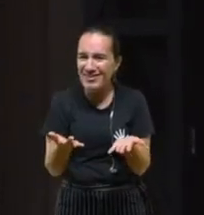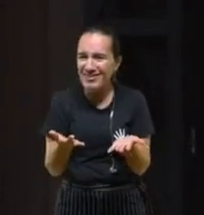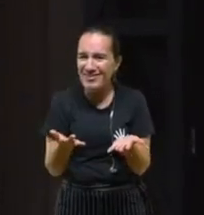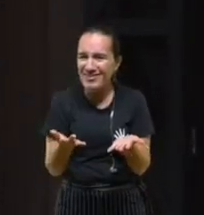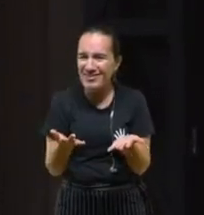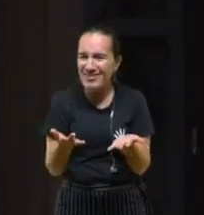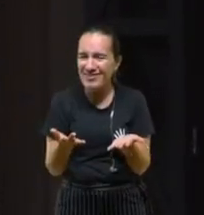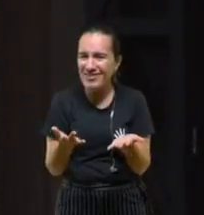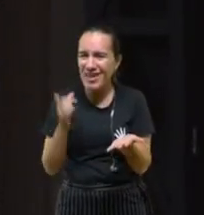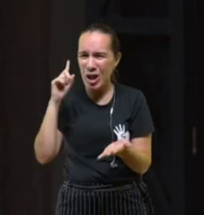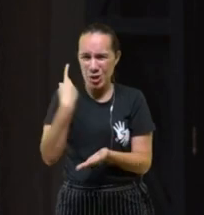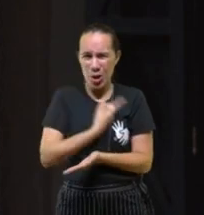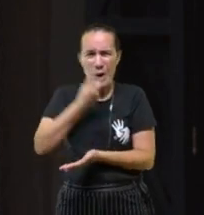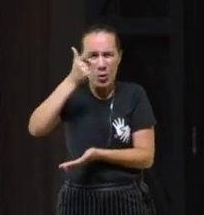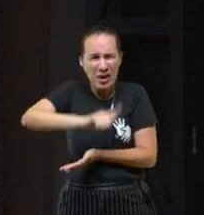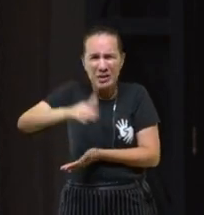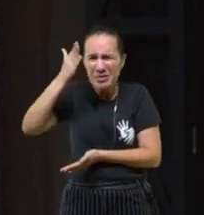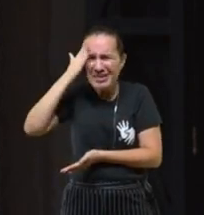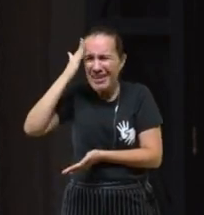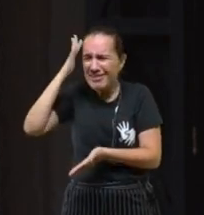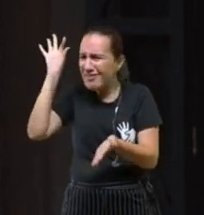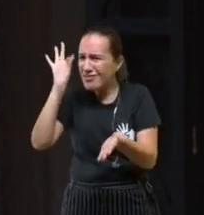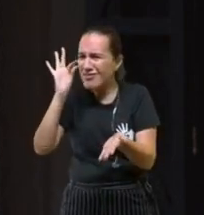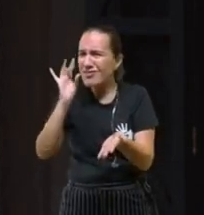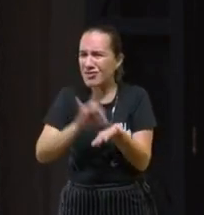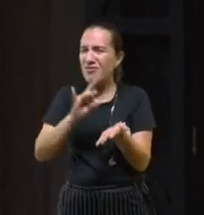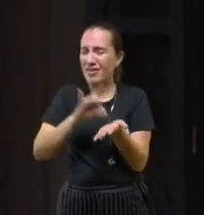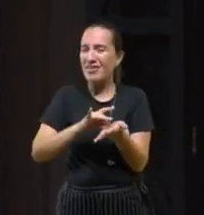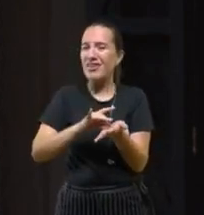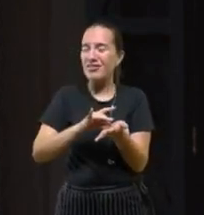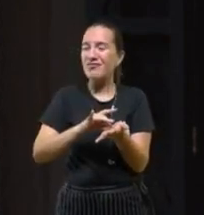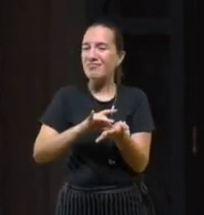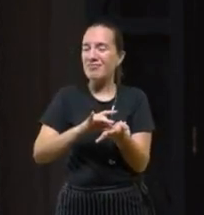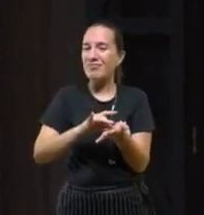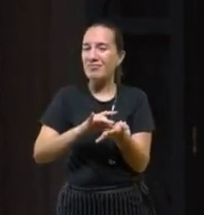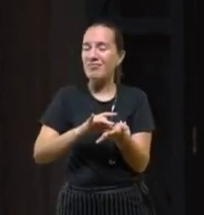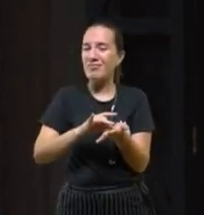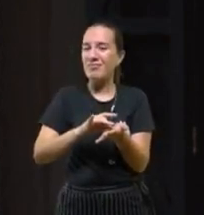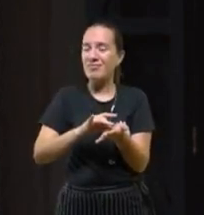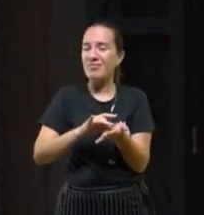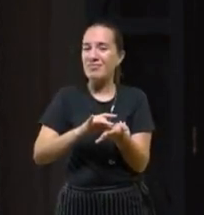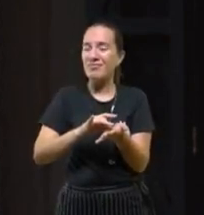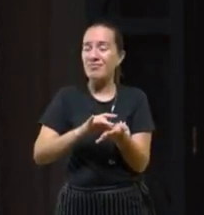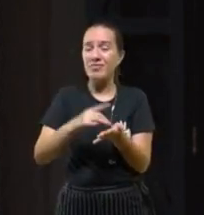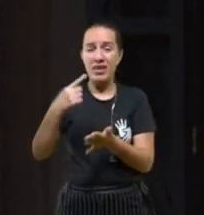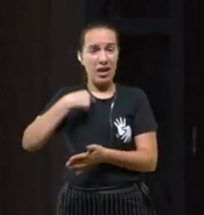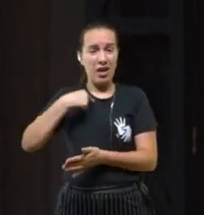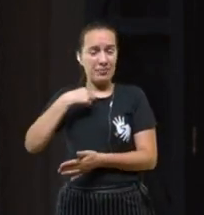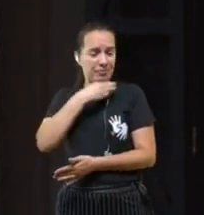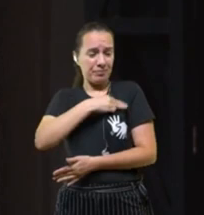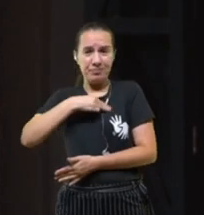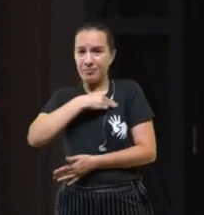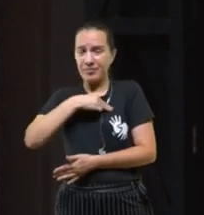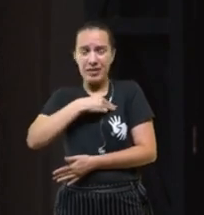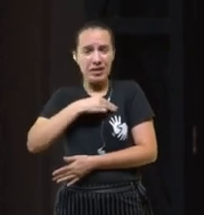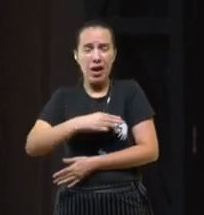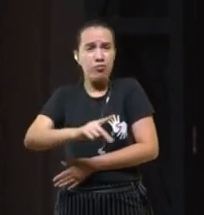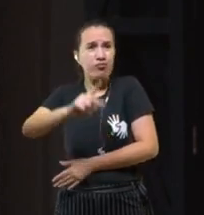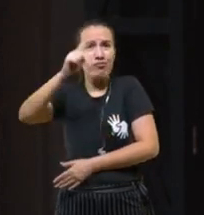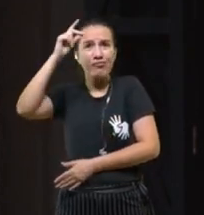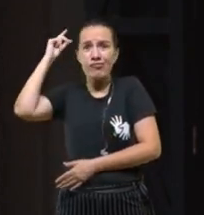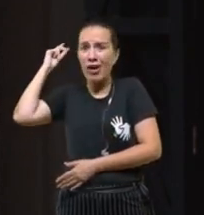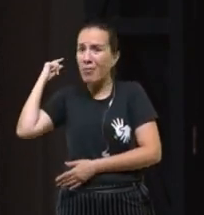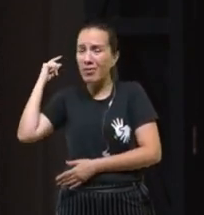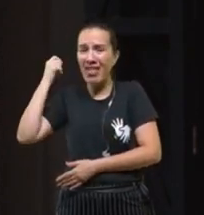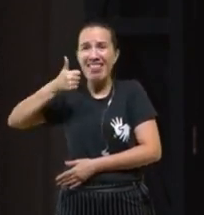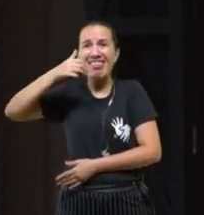nós realmente entendemos isso? Eu vou te falar, eu estou em missões, em ministério